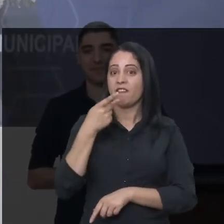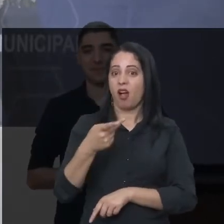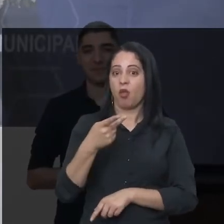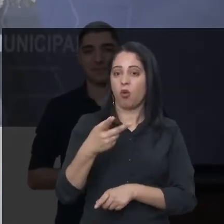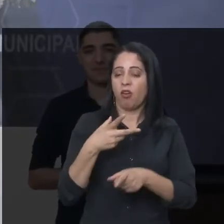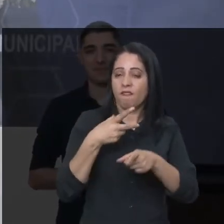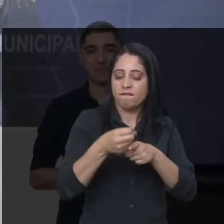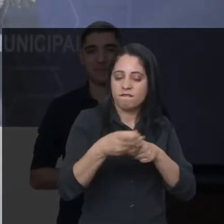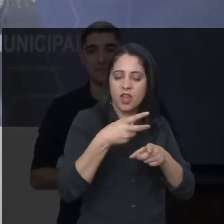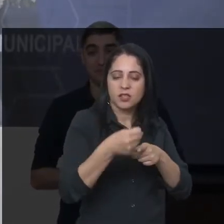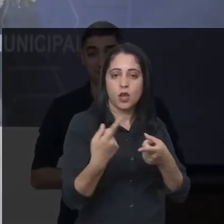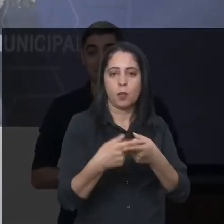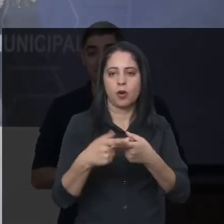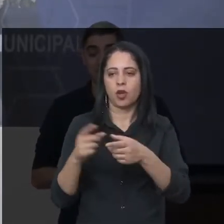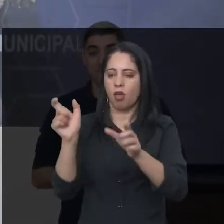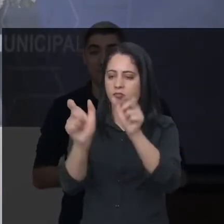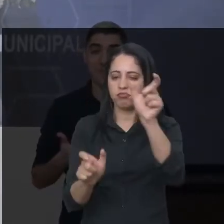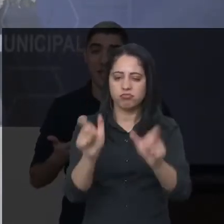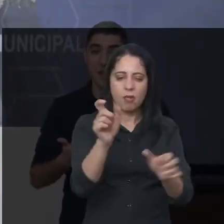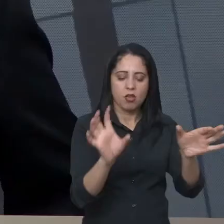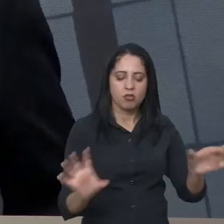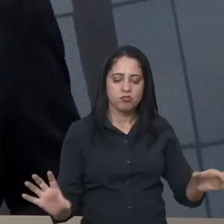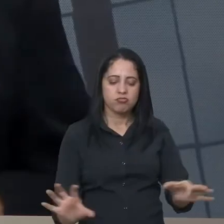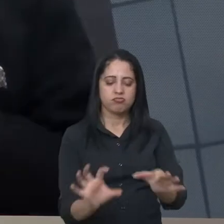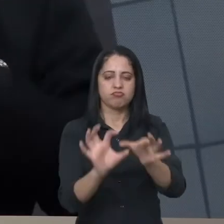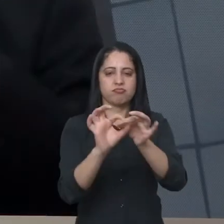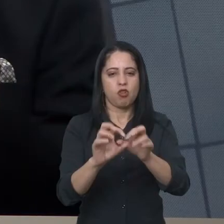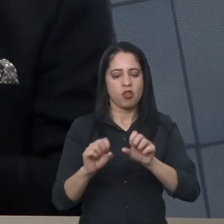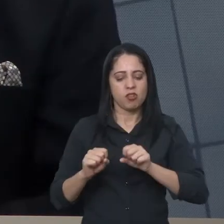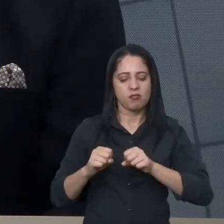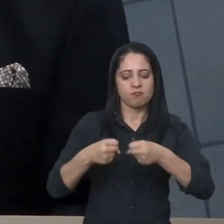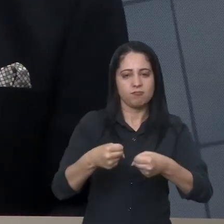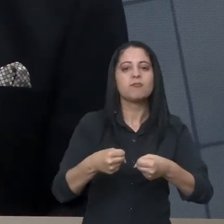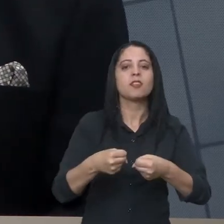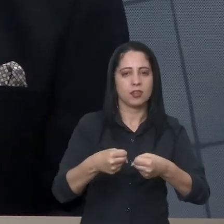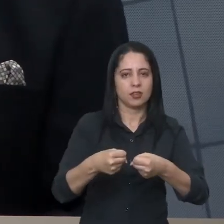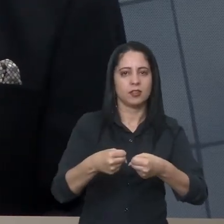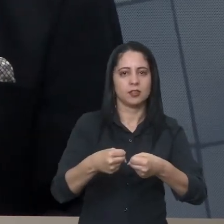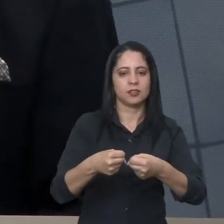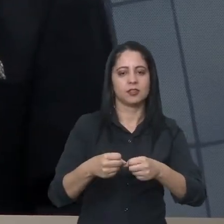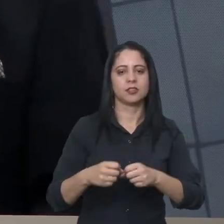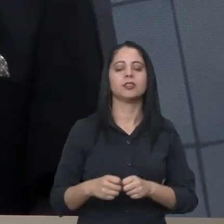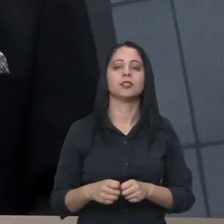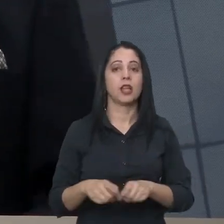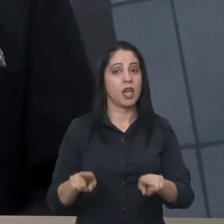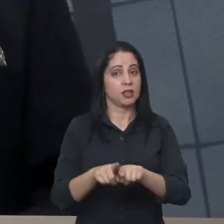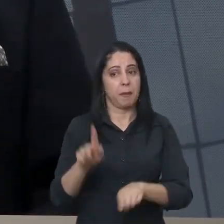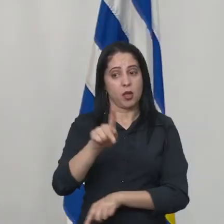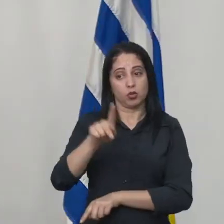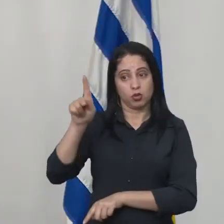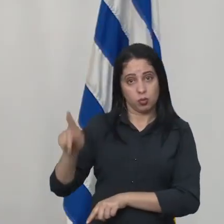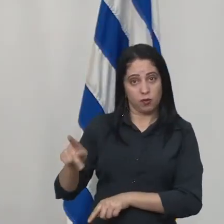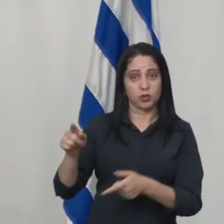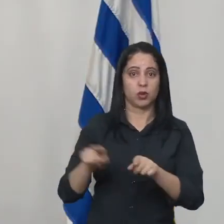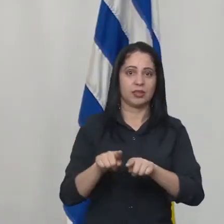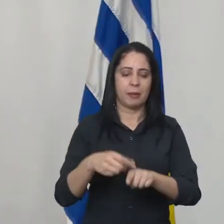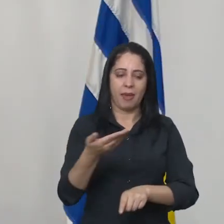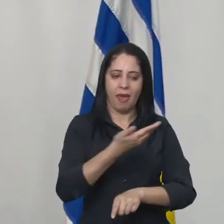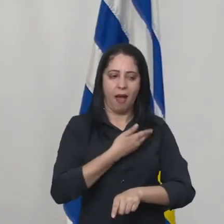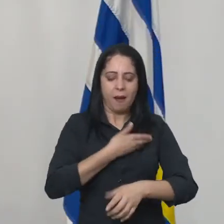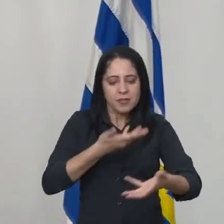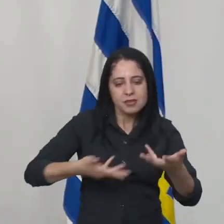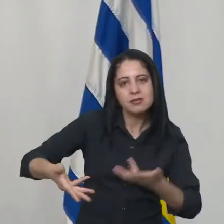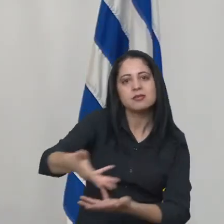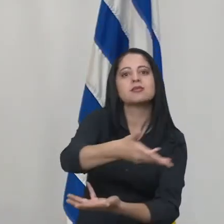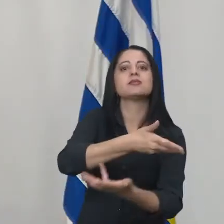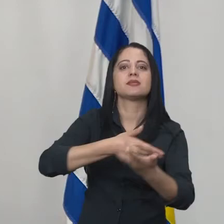se devem a uma união de esforços construída pela perseverança dos atletas, do poder educador do esporte, da amizade formada